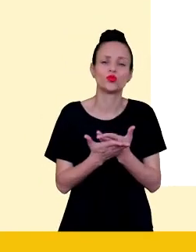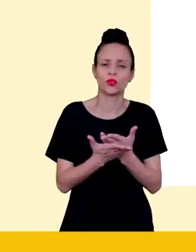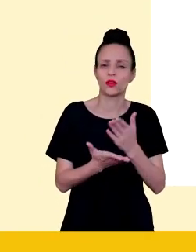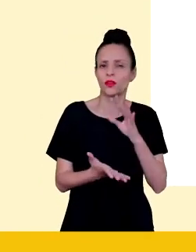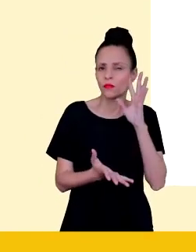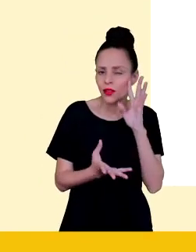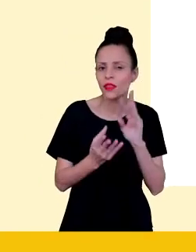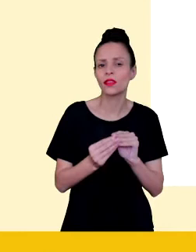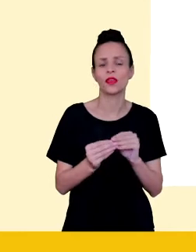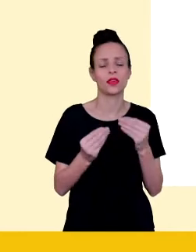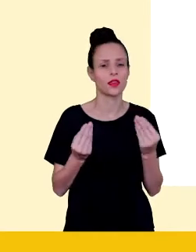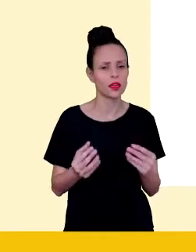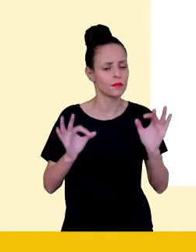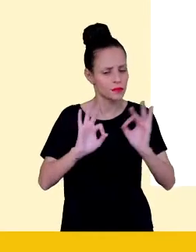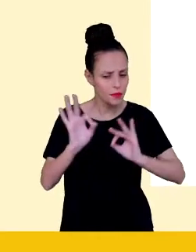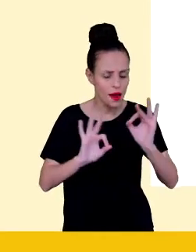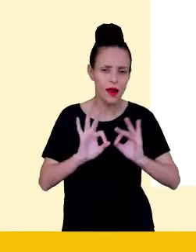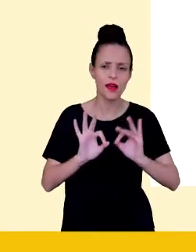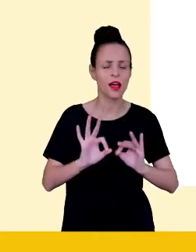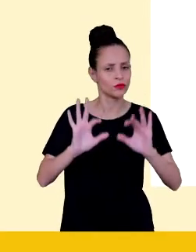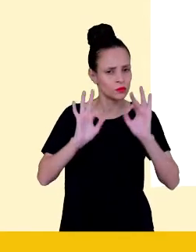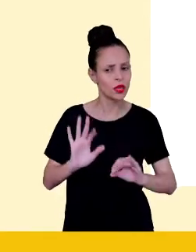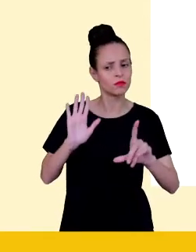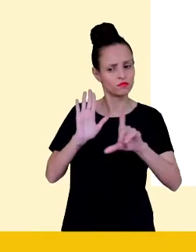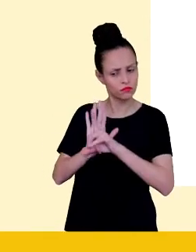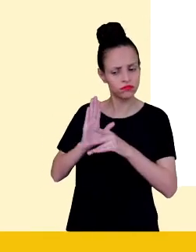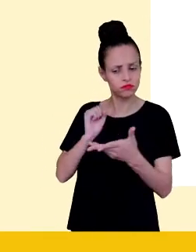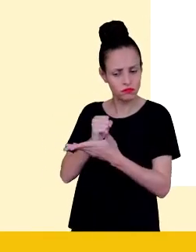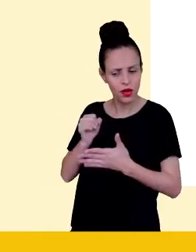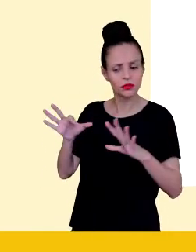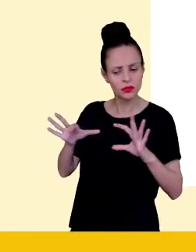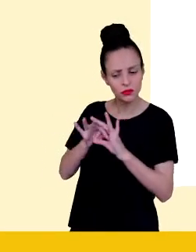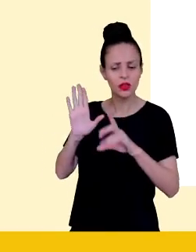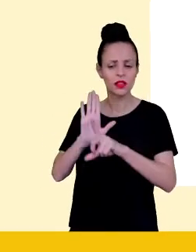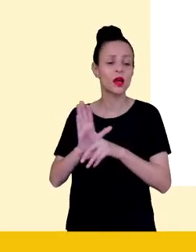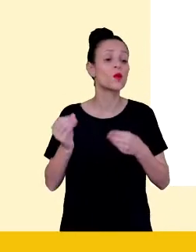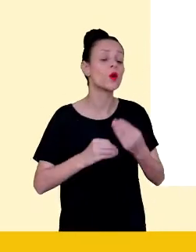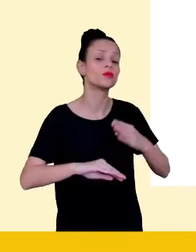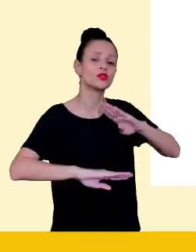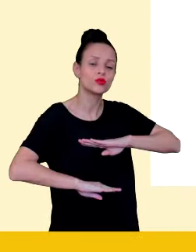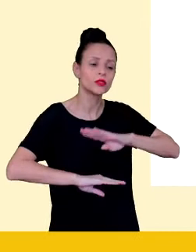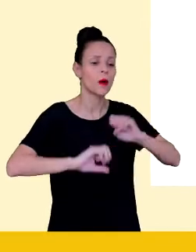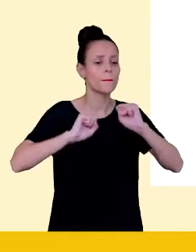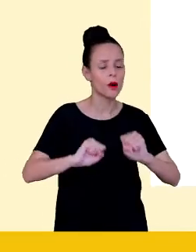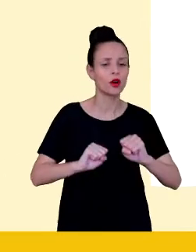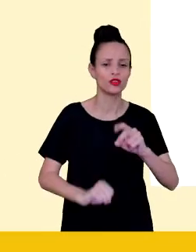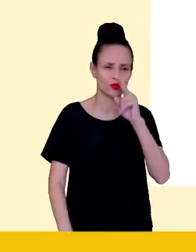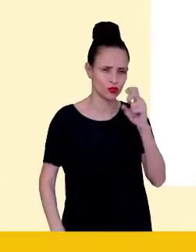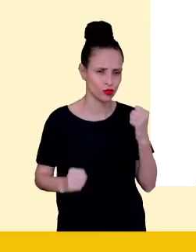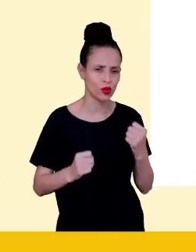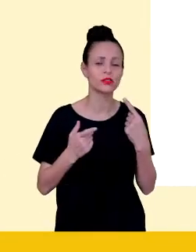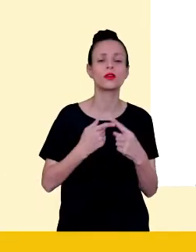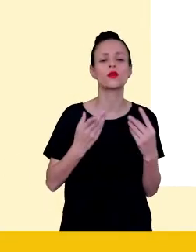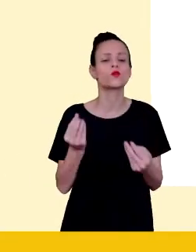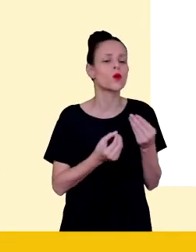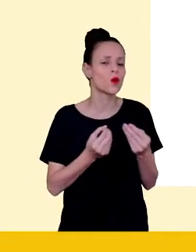o estudo para poder eles estar sendo preparados legalmente, em que situação que ele poderia usar força, em que momento